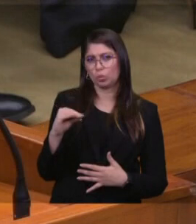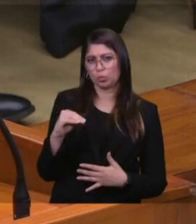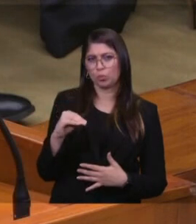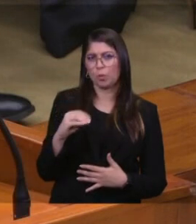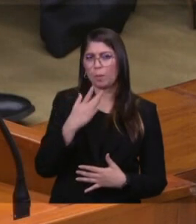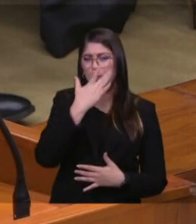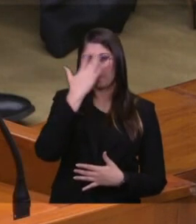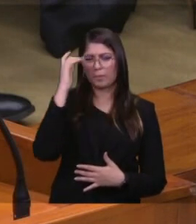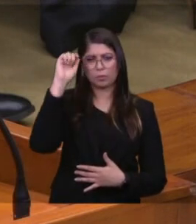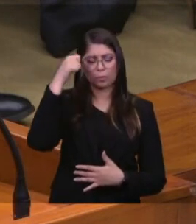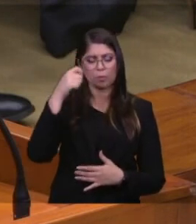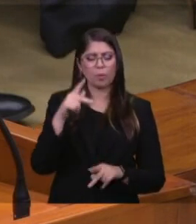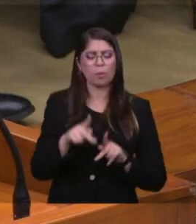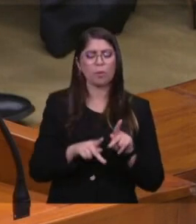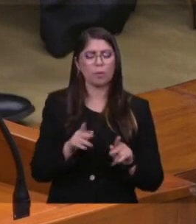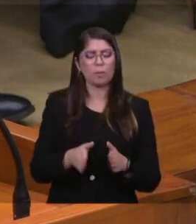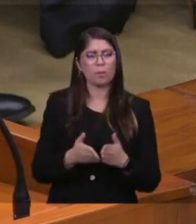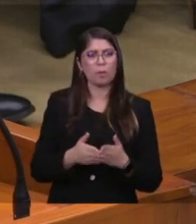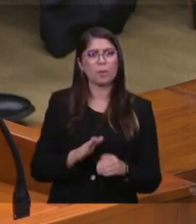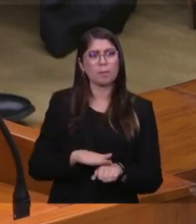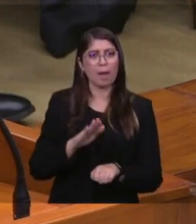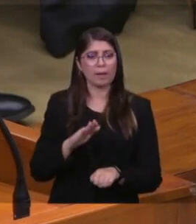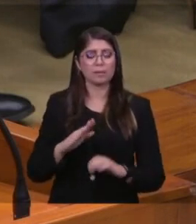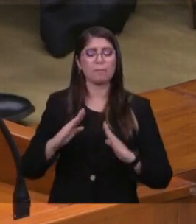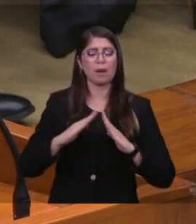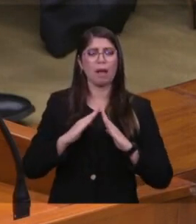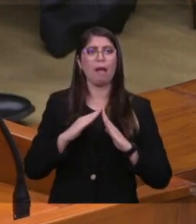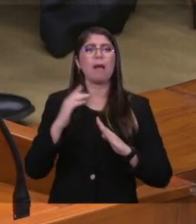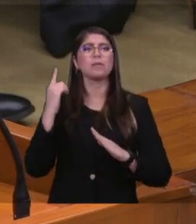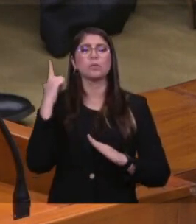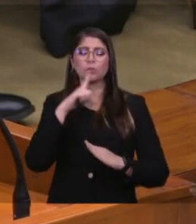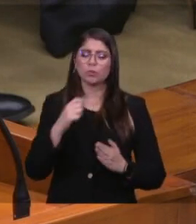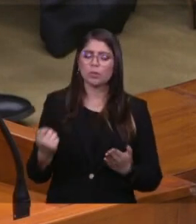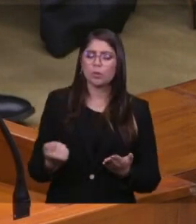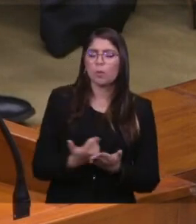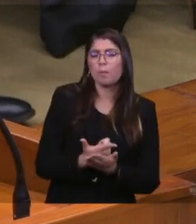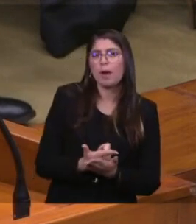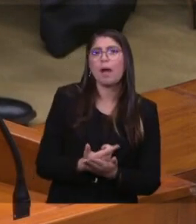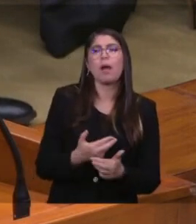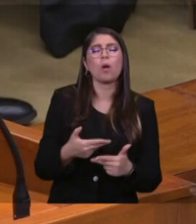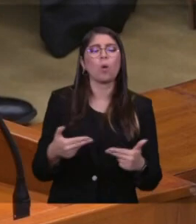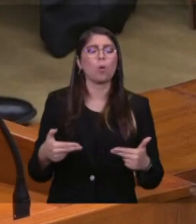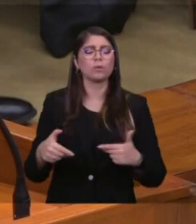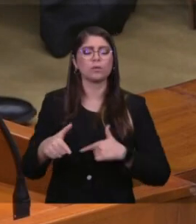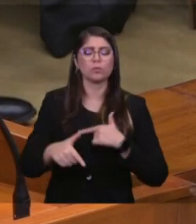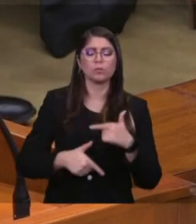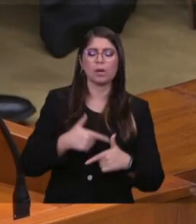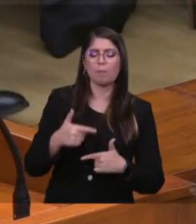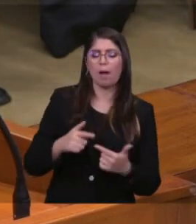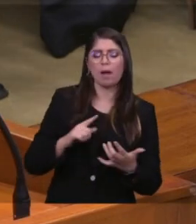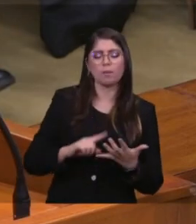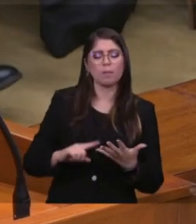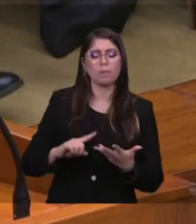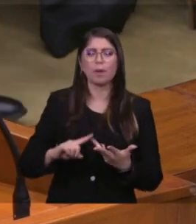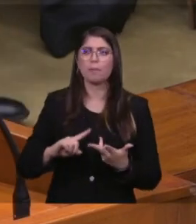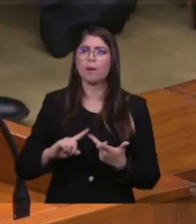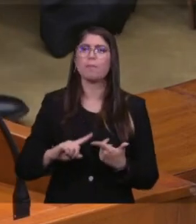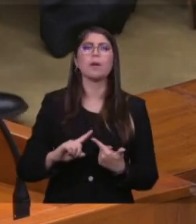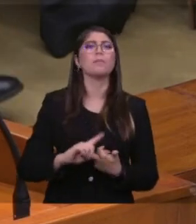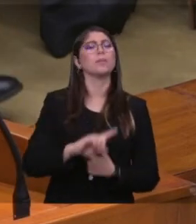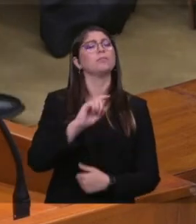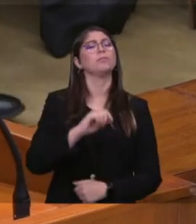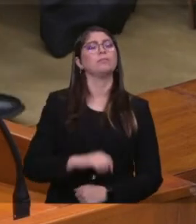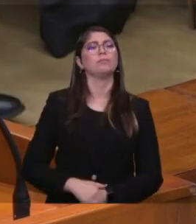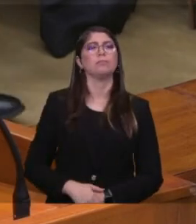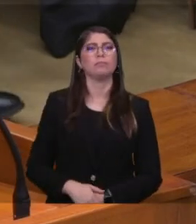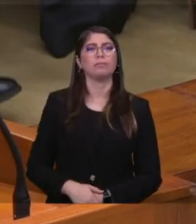população negra e mais pobre, para a aquisição da casa própria, para utensílios do trabalho e, por aí, e assim por diante.